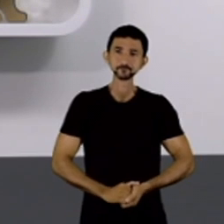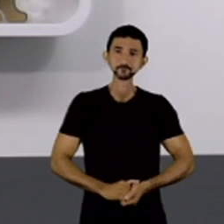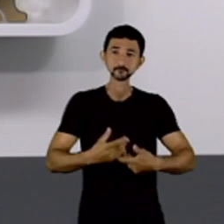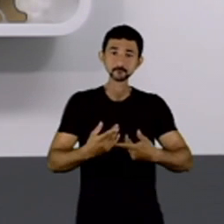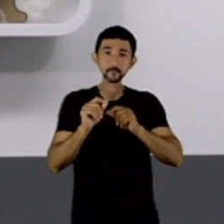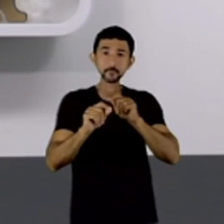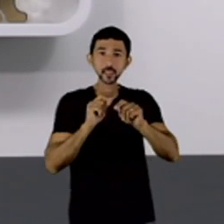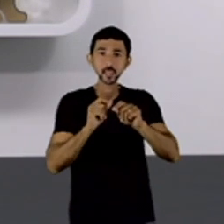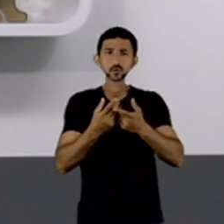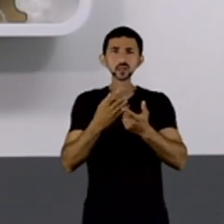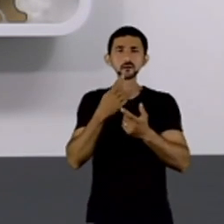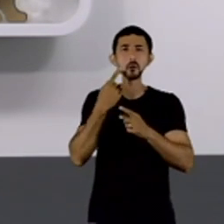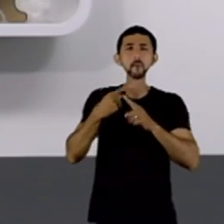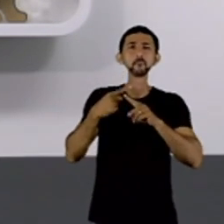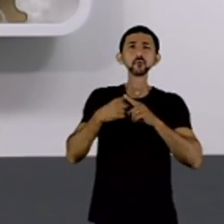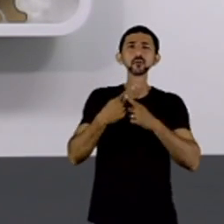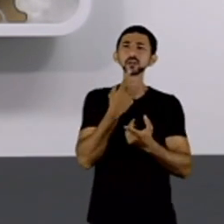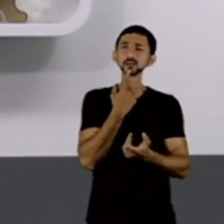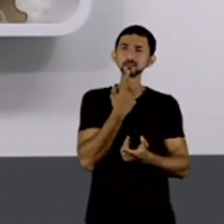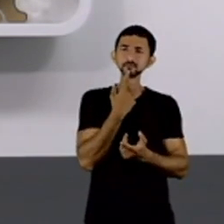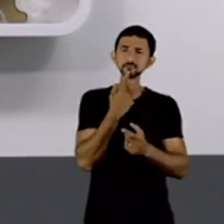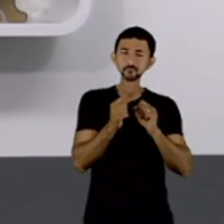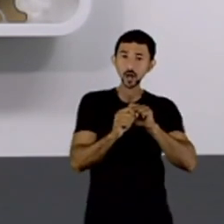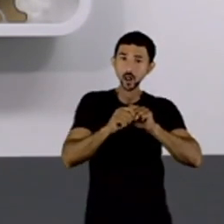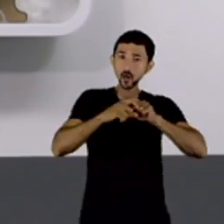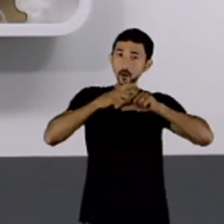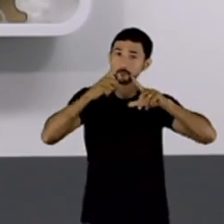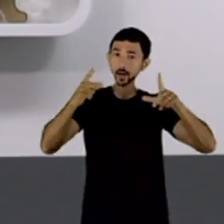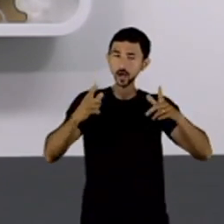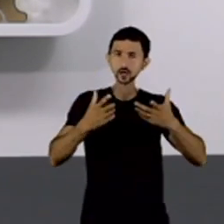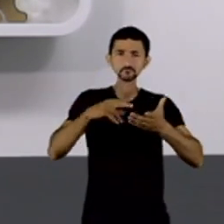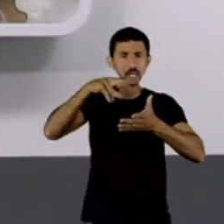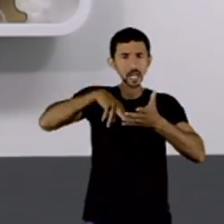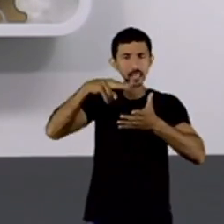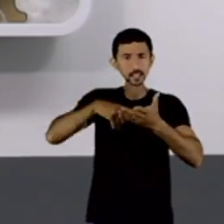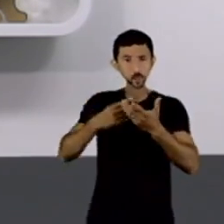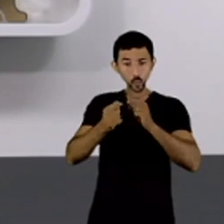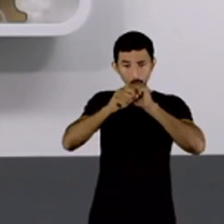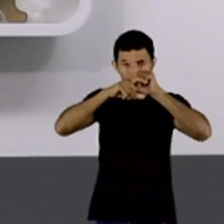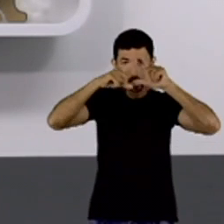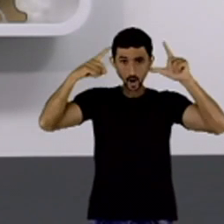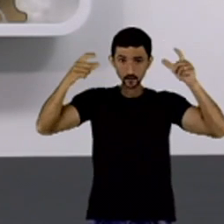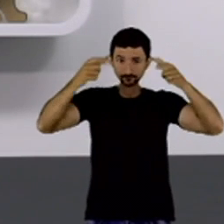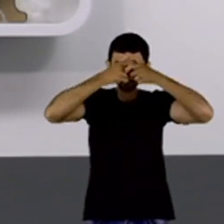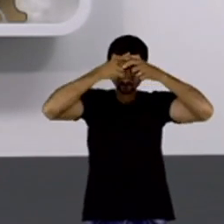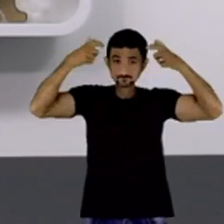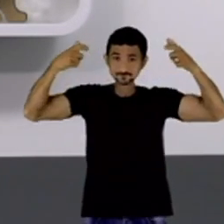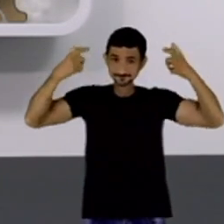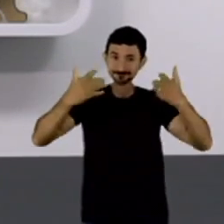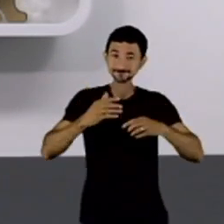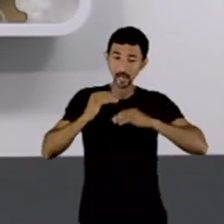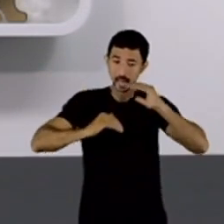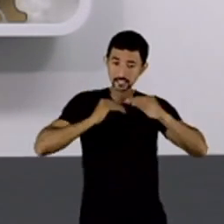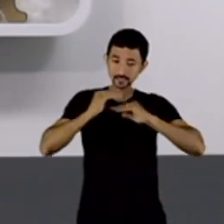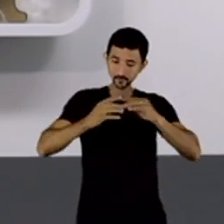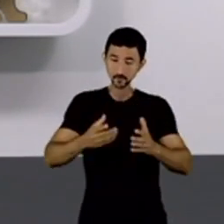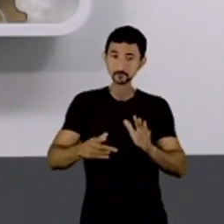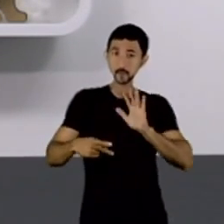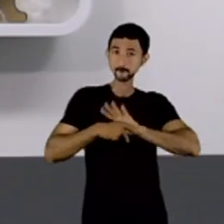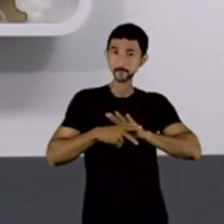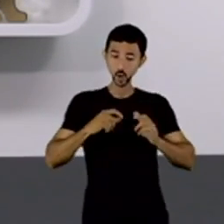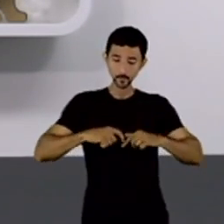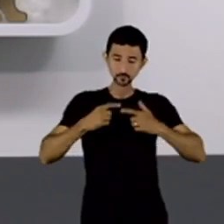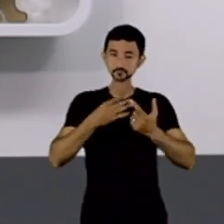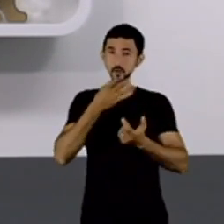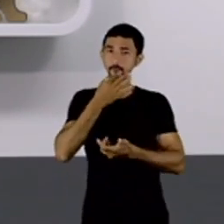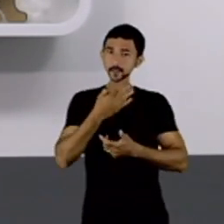para que isso serve. Para ampliar o teu repertório linguístico, para desenvolver em ti o